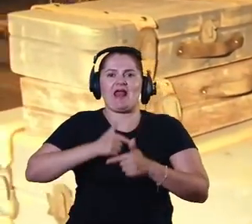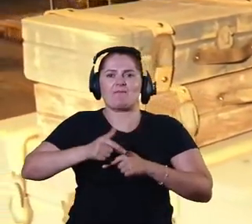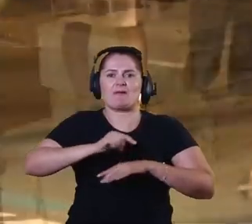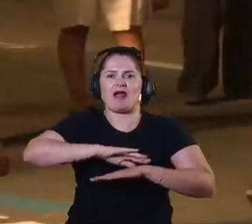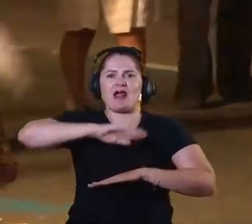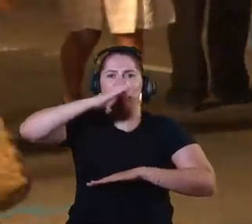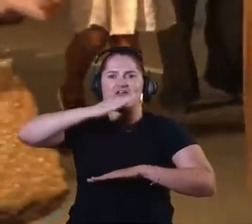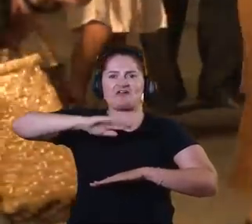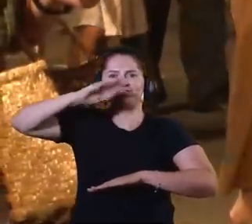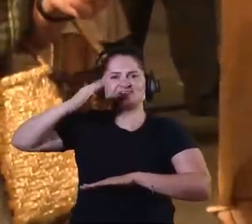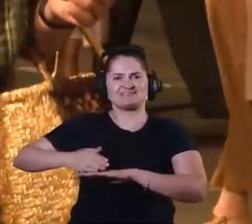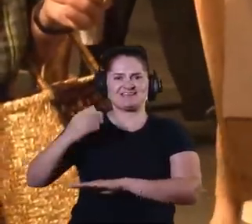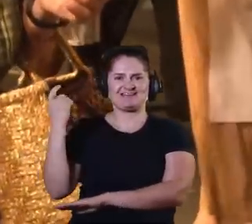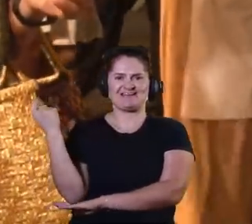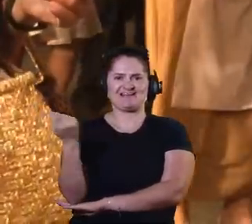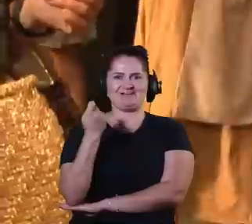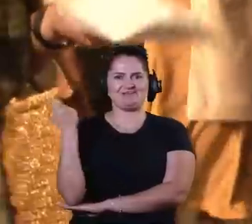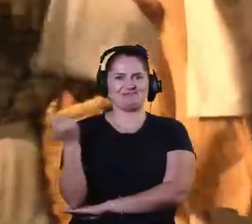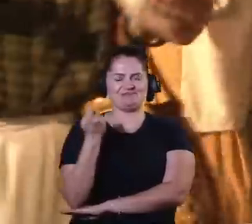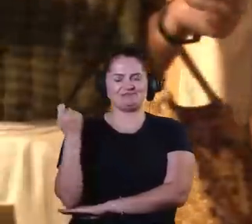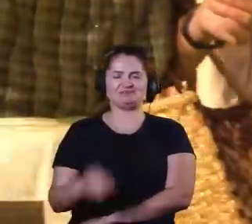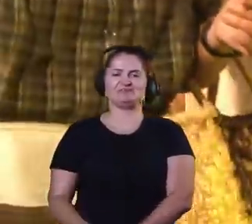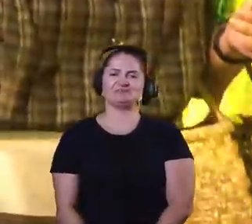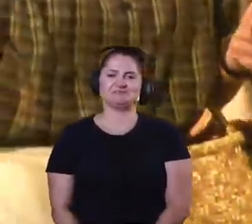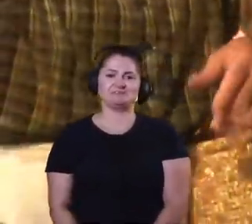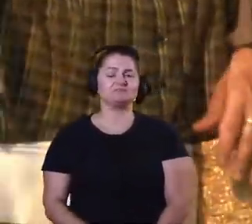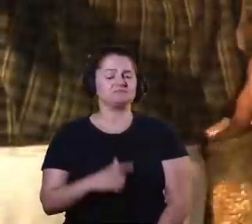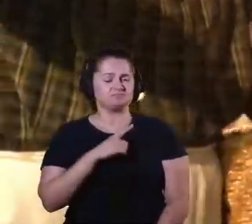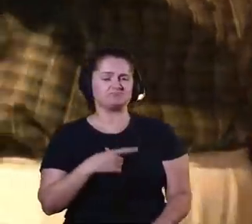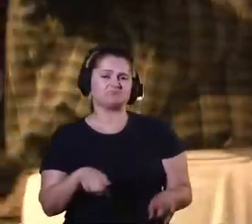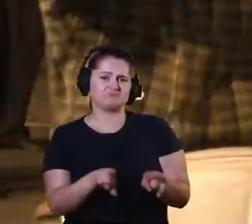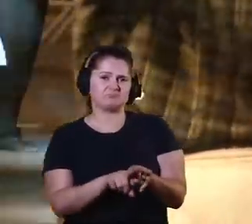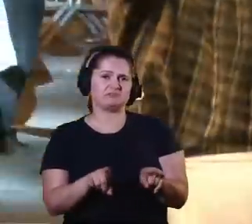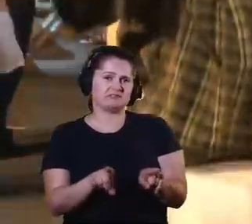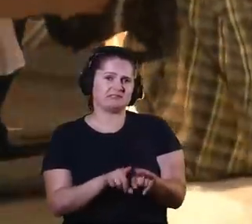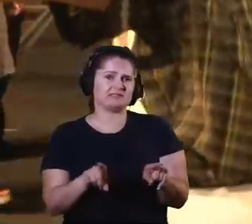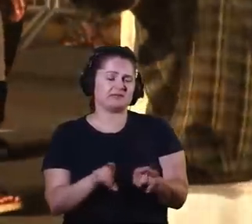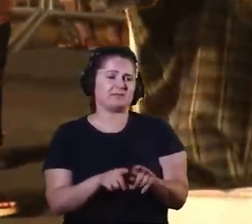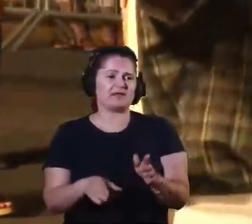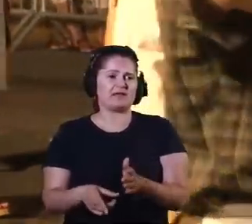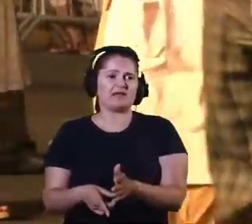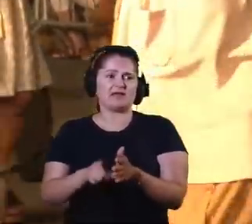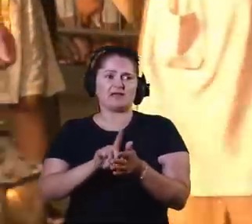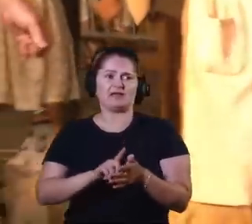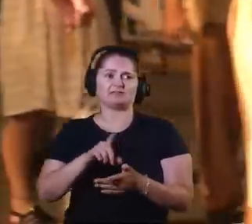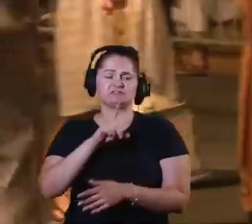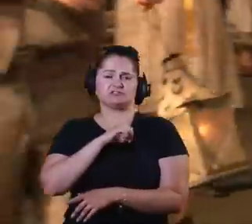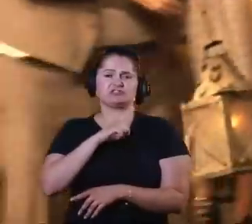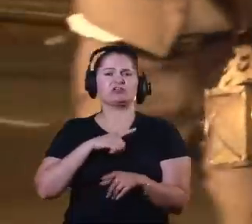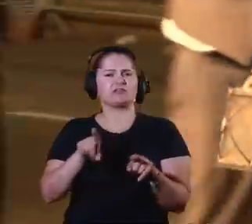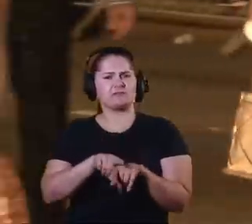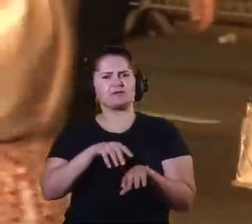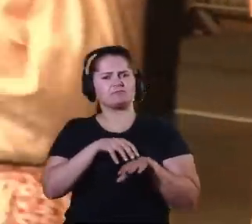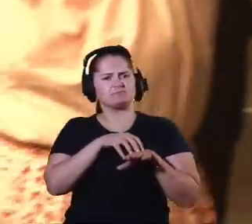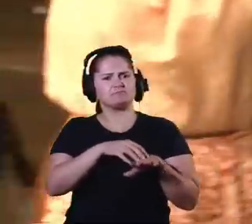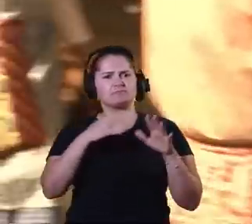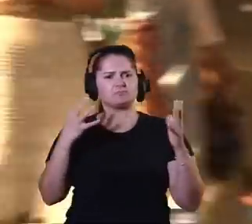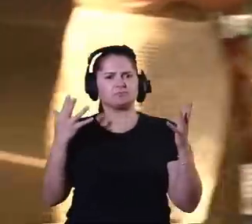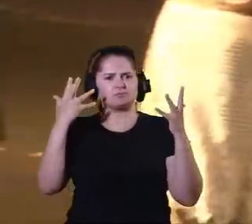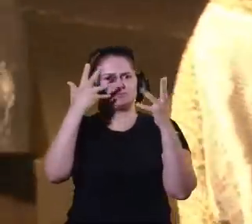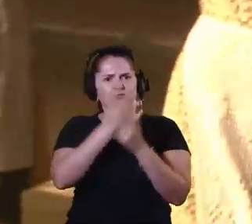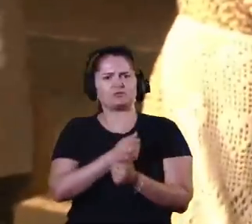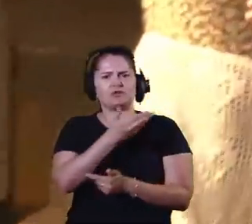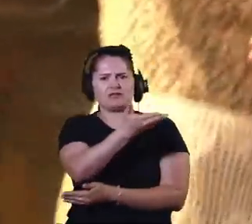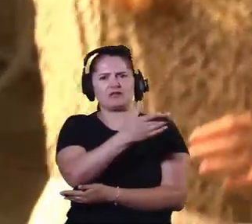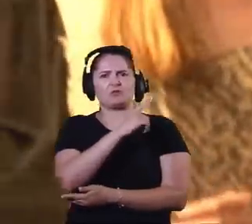Gaúcha. E há também um registro anterior a ser feito, que foi um carro muito bonito, onde traz as